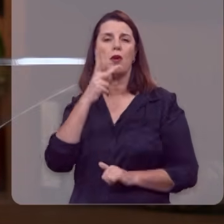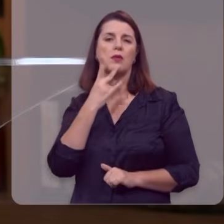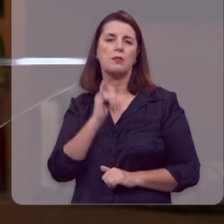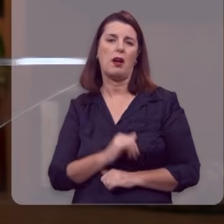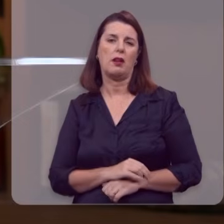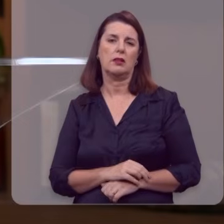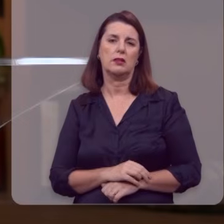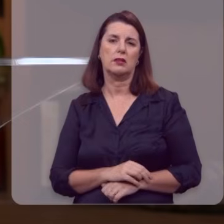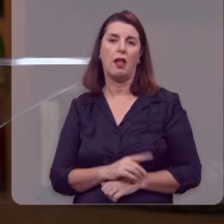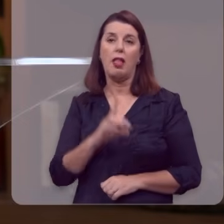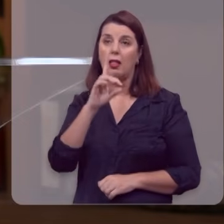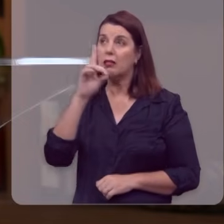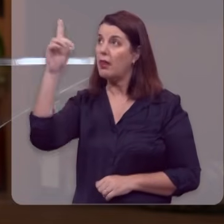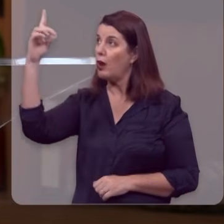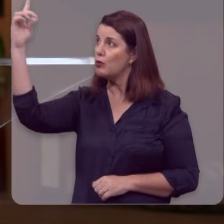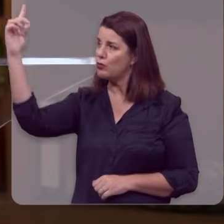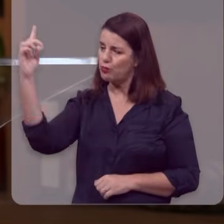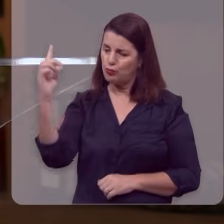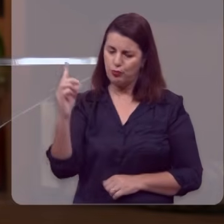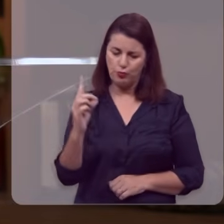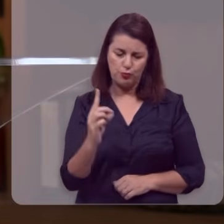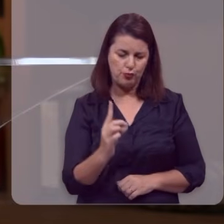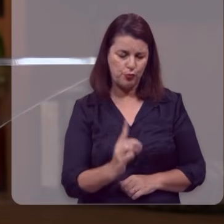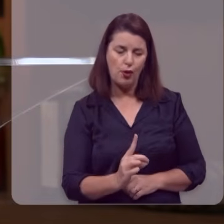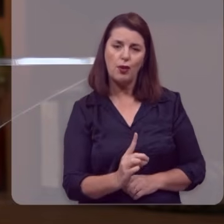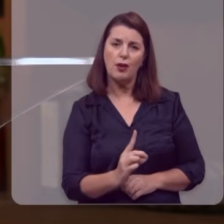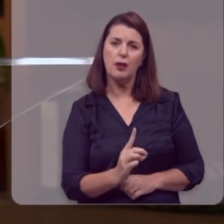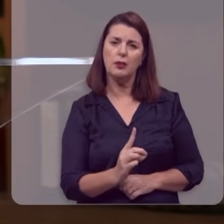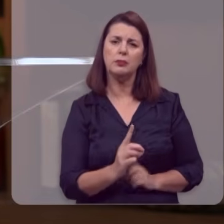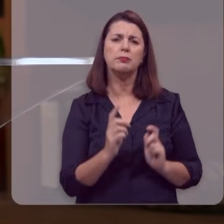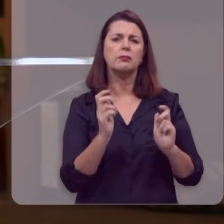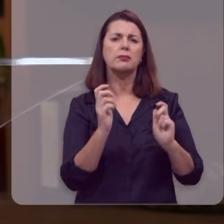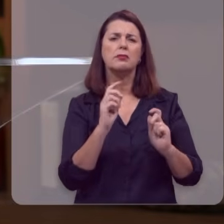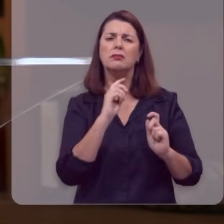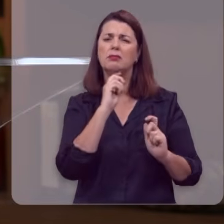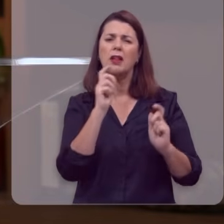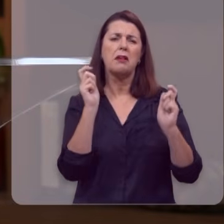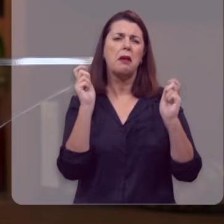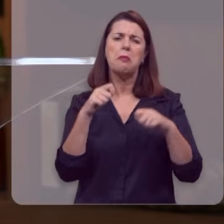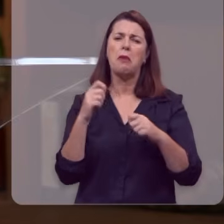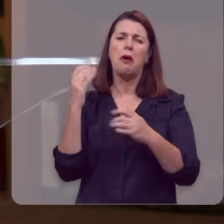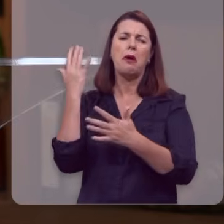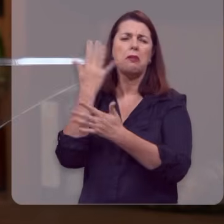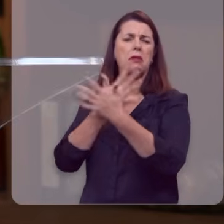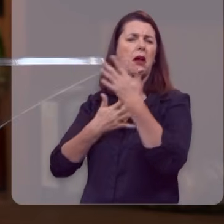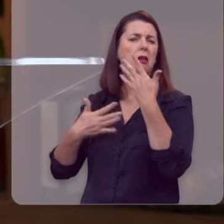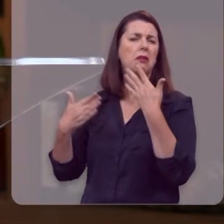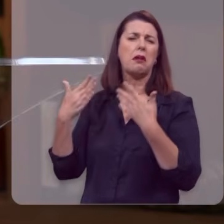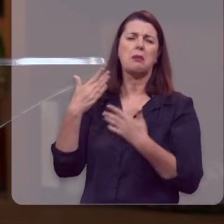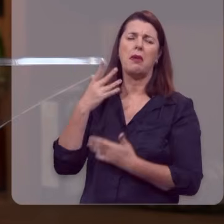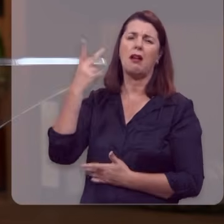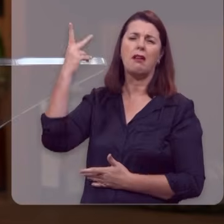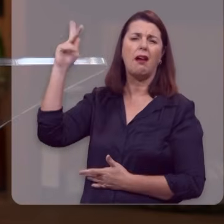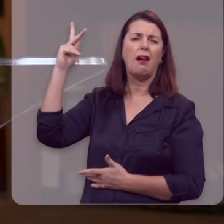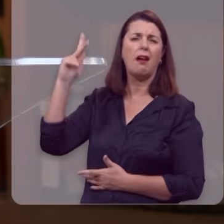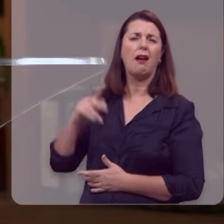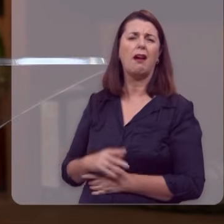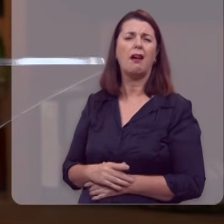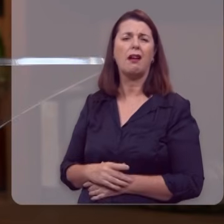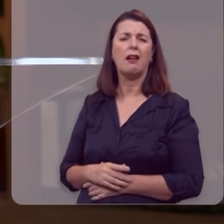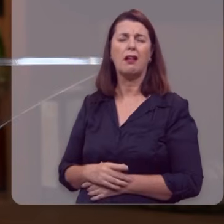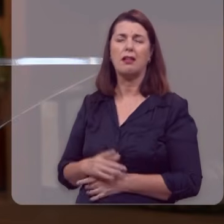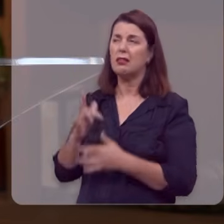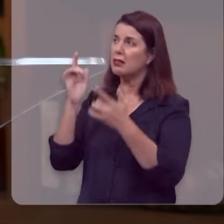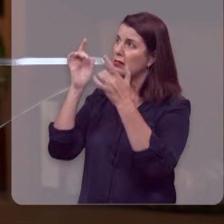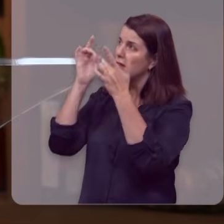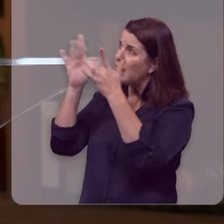desce, aquele que nem os céus dos céus pode contê-lo, que é transcendente, esvaziou-se a